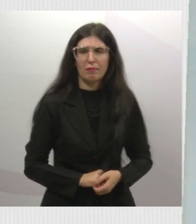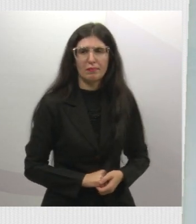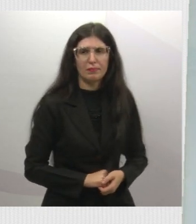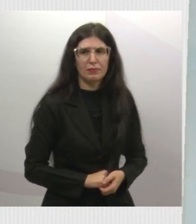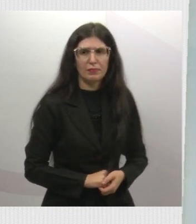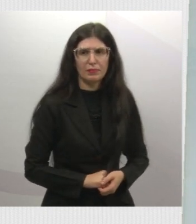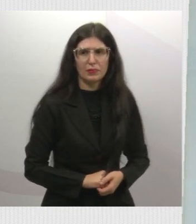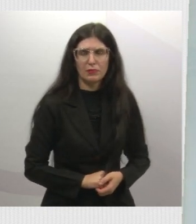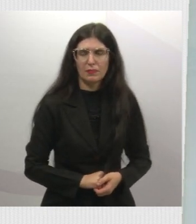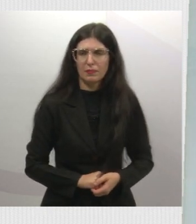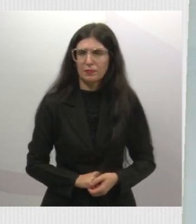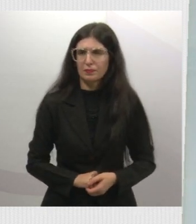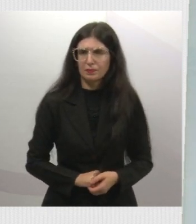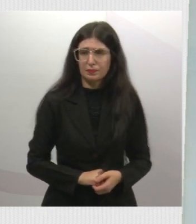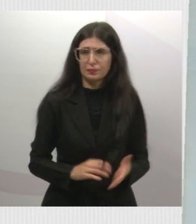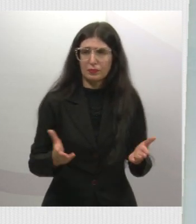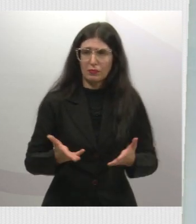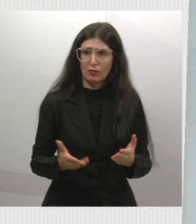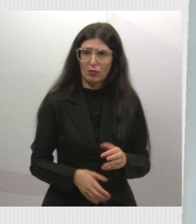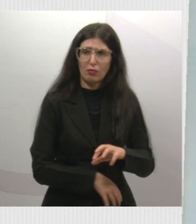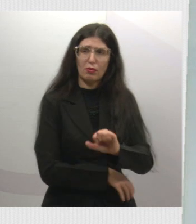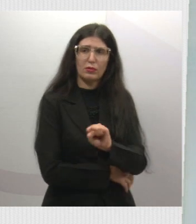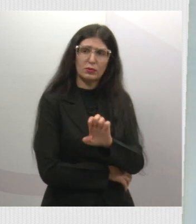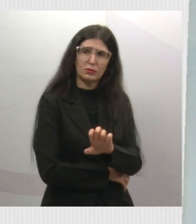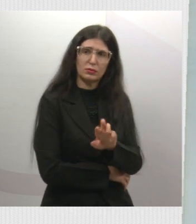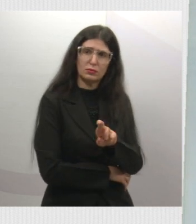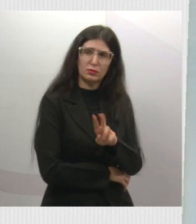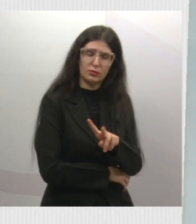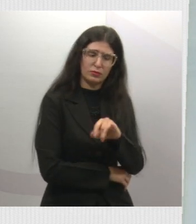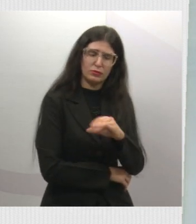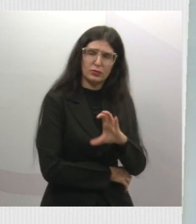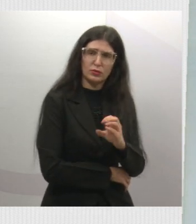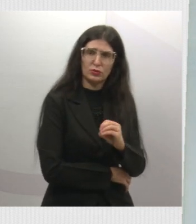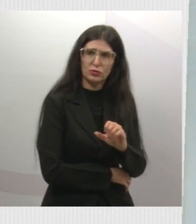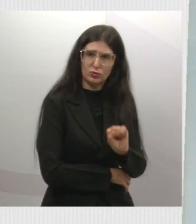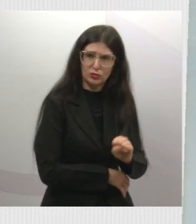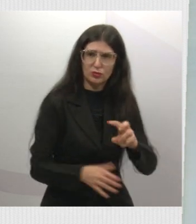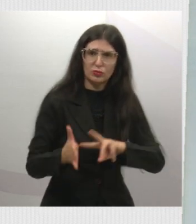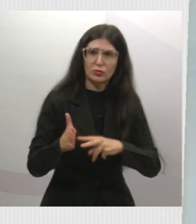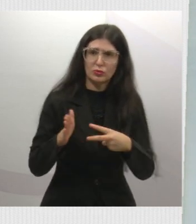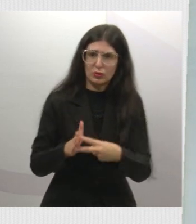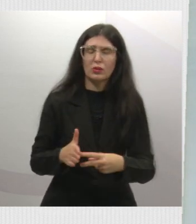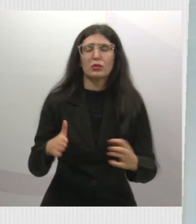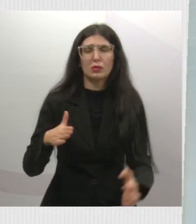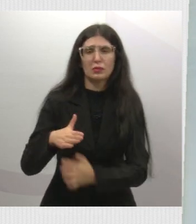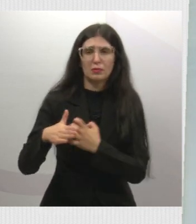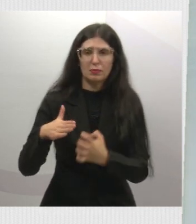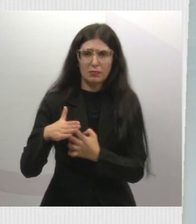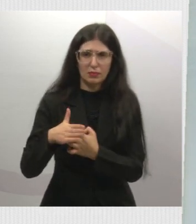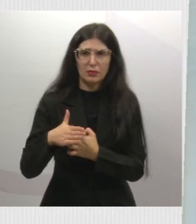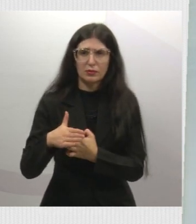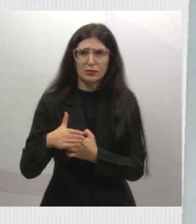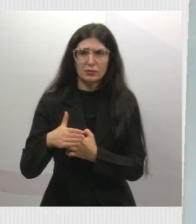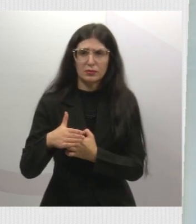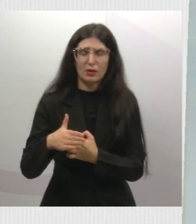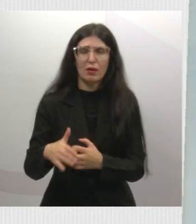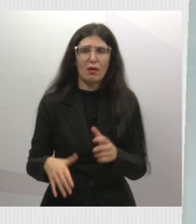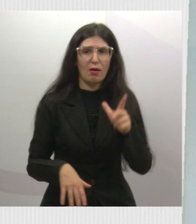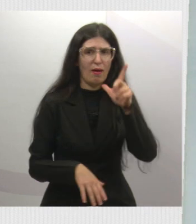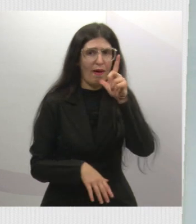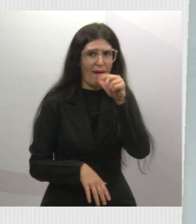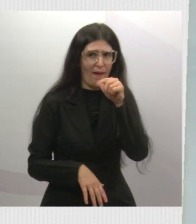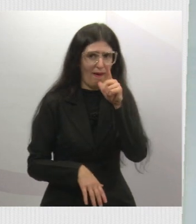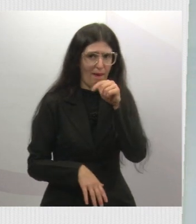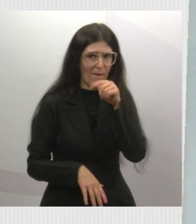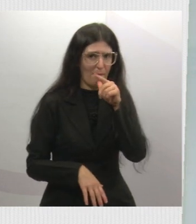Receita de serviços. Aqui, especificamente, seriam os serviços do SAAI, de água e esgoto, as